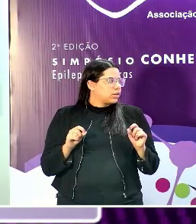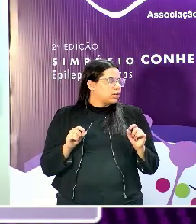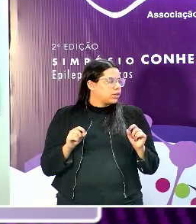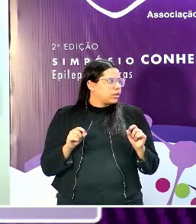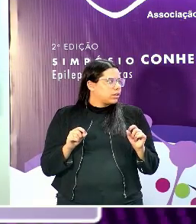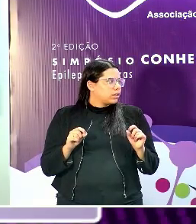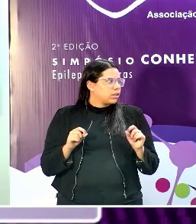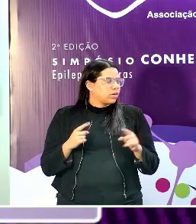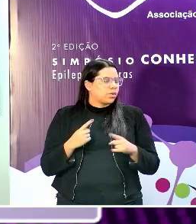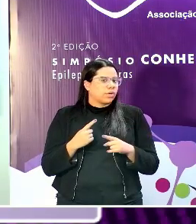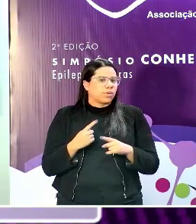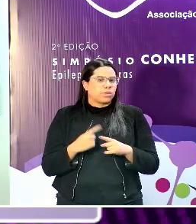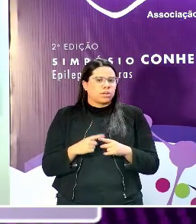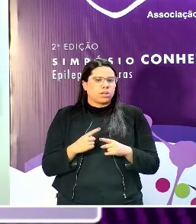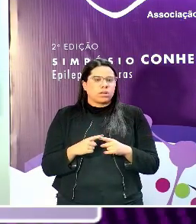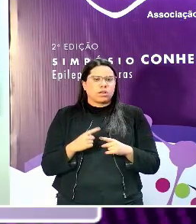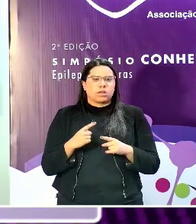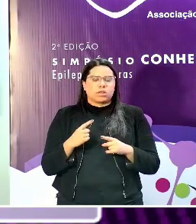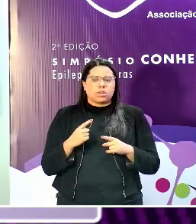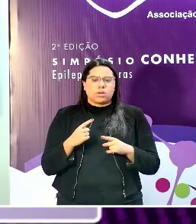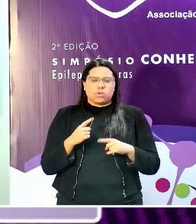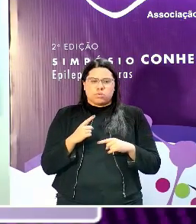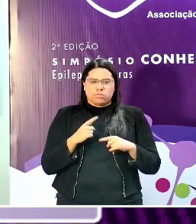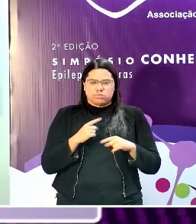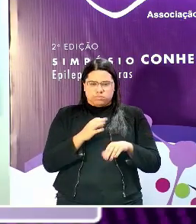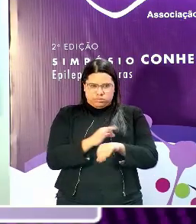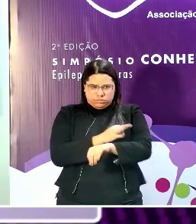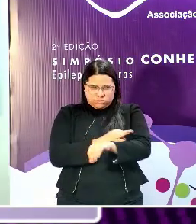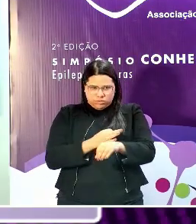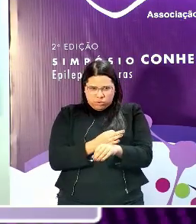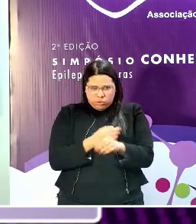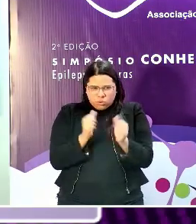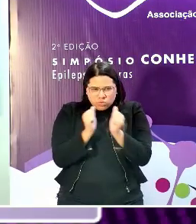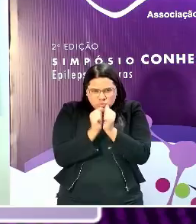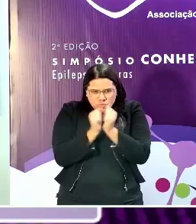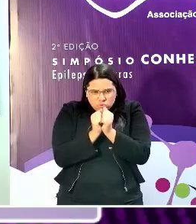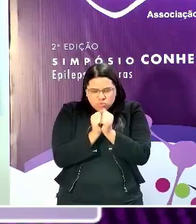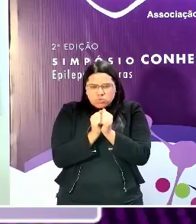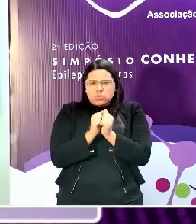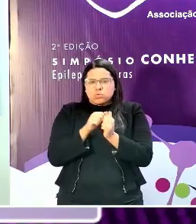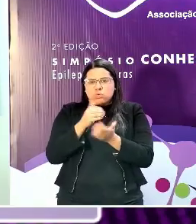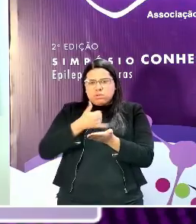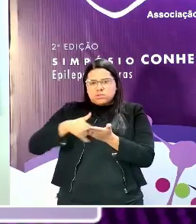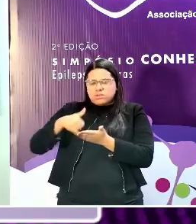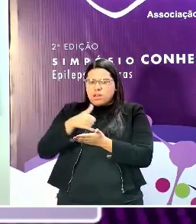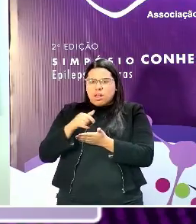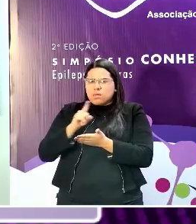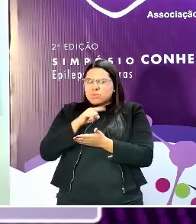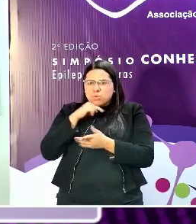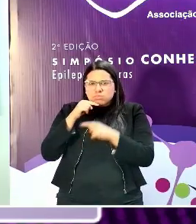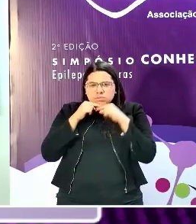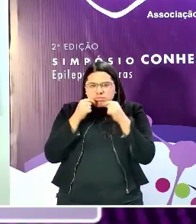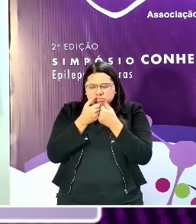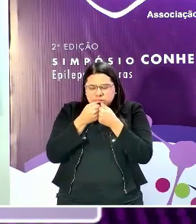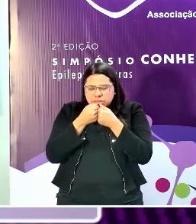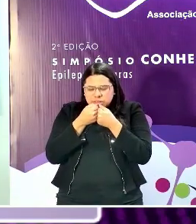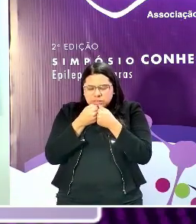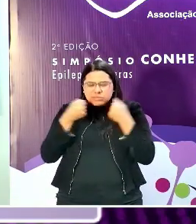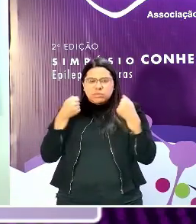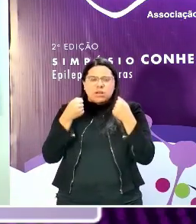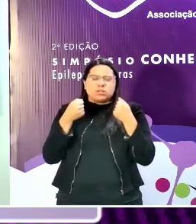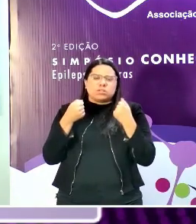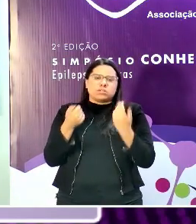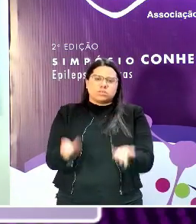lipossolúvel, ele grudava muito no azeite, e não descolava da nano. Então, a nanopartícula era projetada e